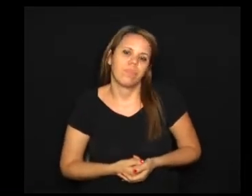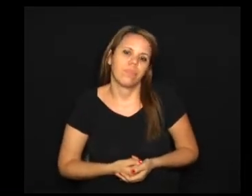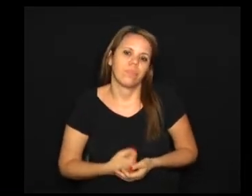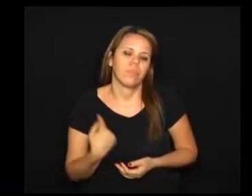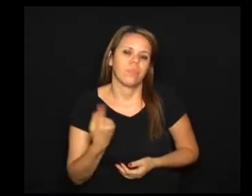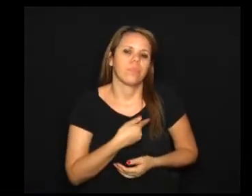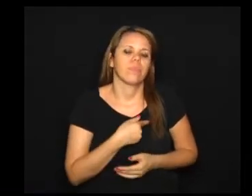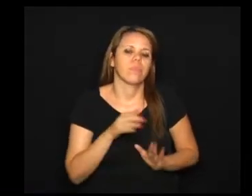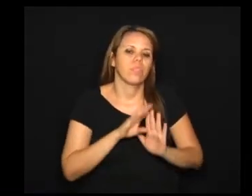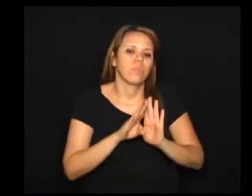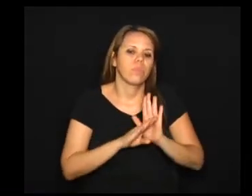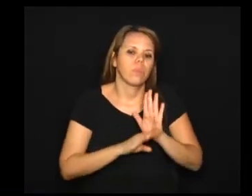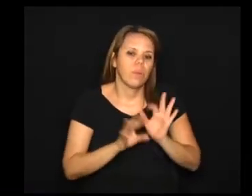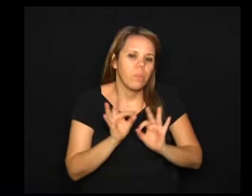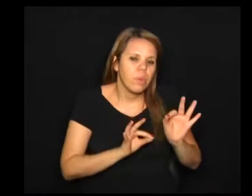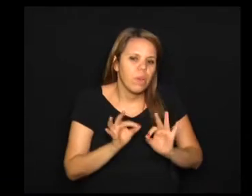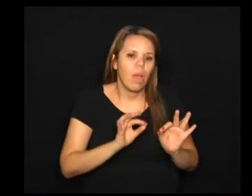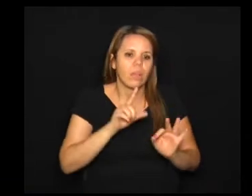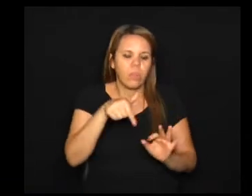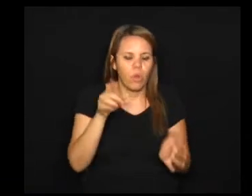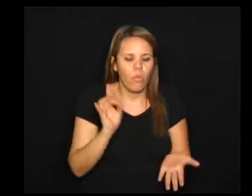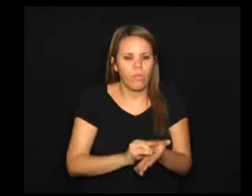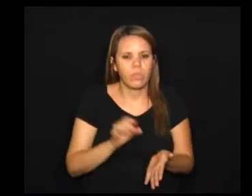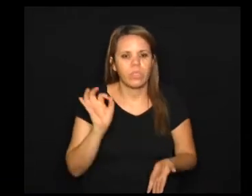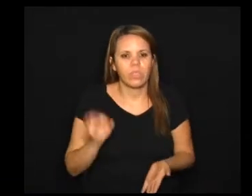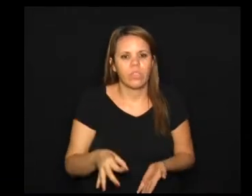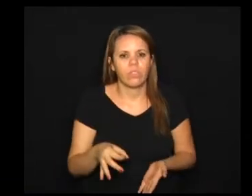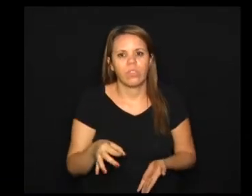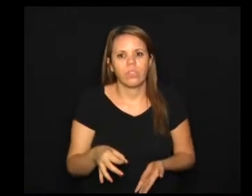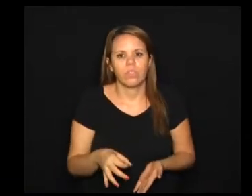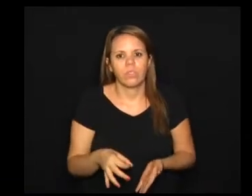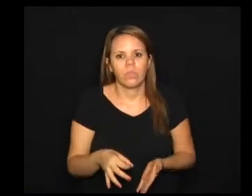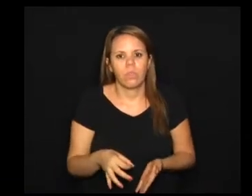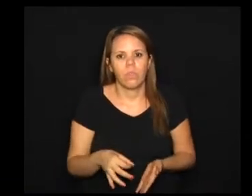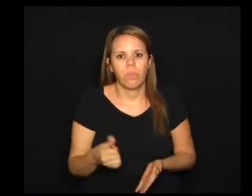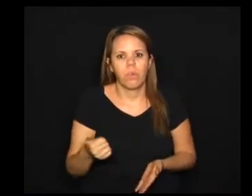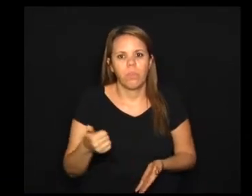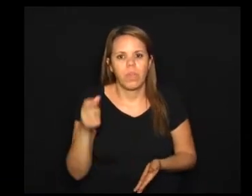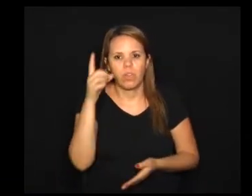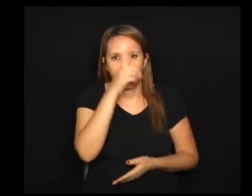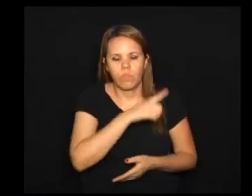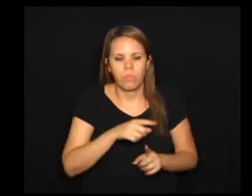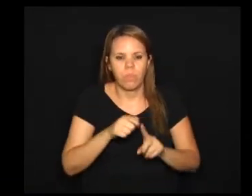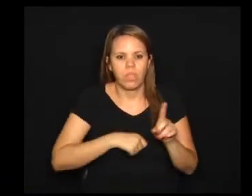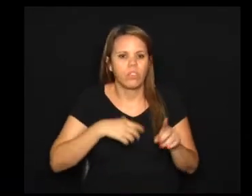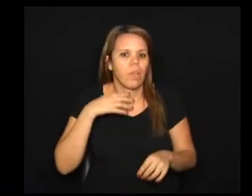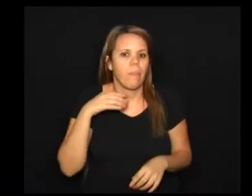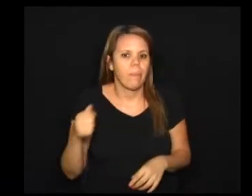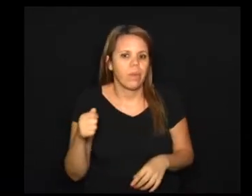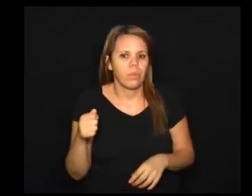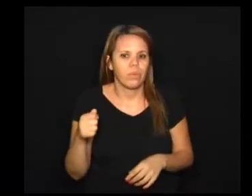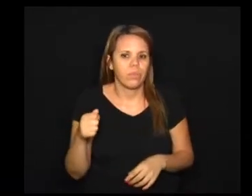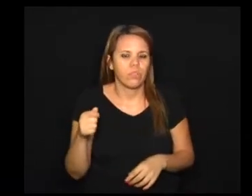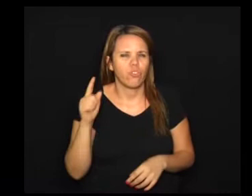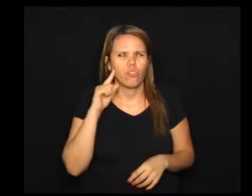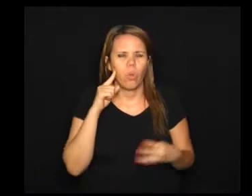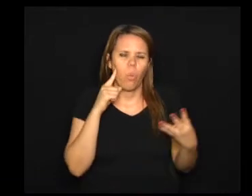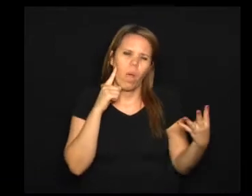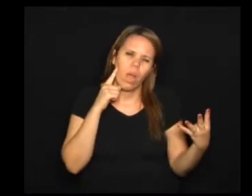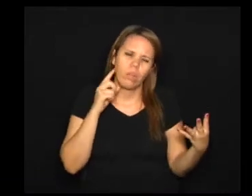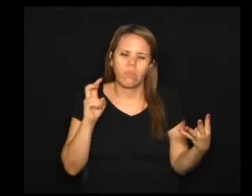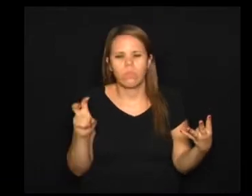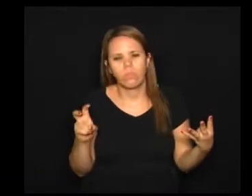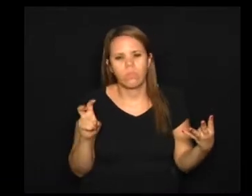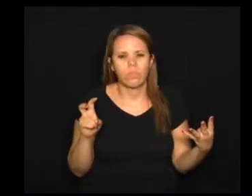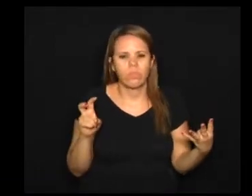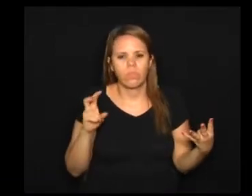estamos programando, ainda depois eu confirmo direitinho, mas vai ser no primeiro domingo de abril, acho que dia 4, 5, me ajudem aí, não lembro,